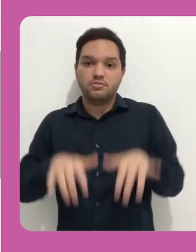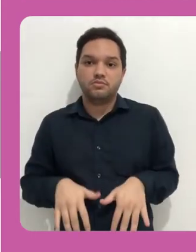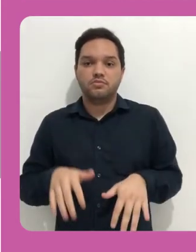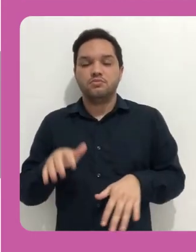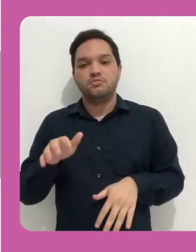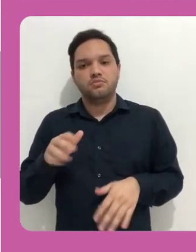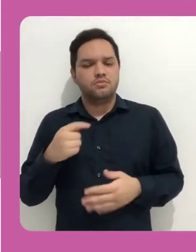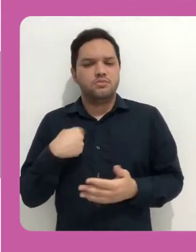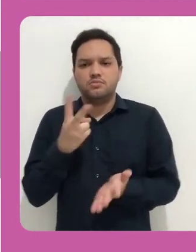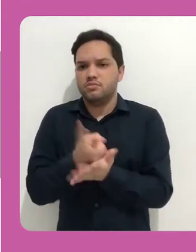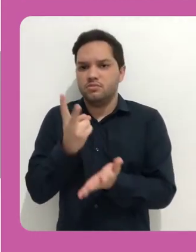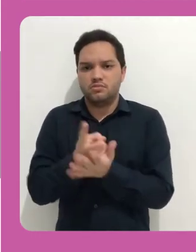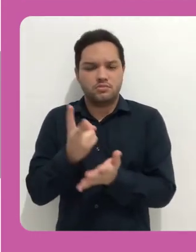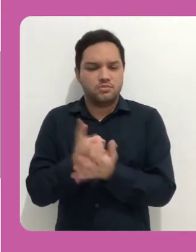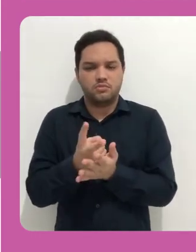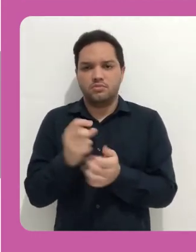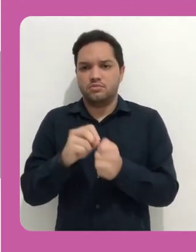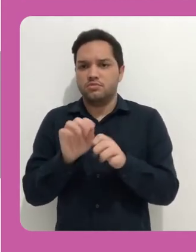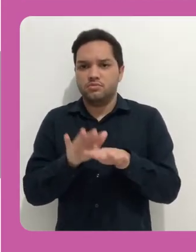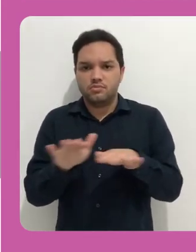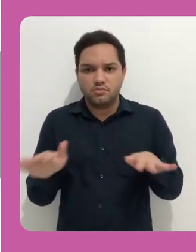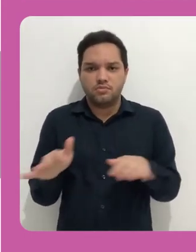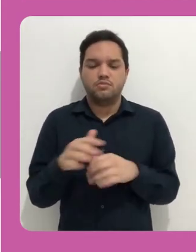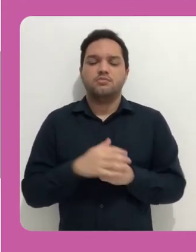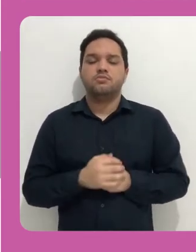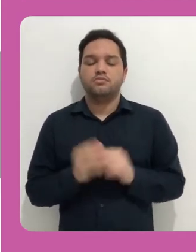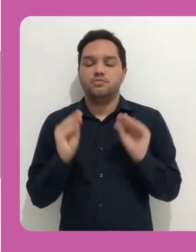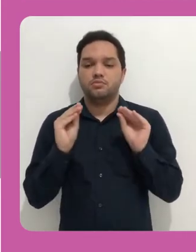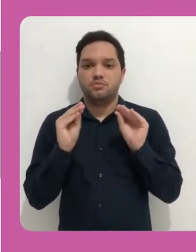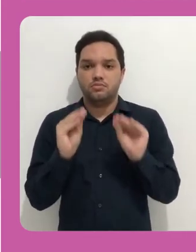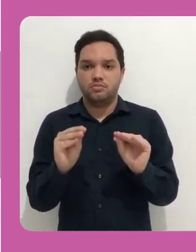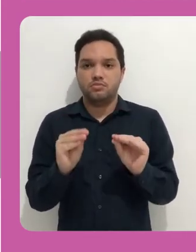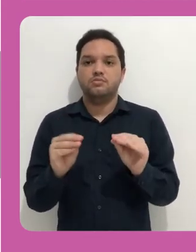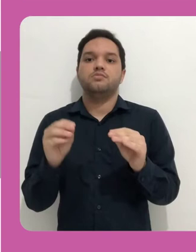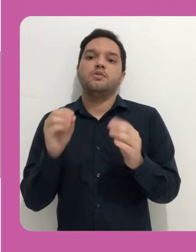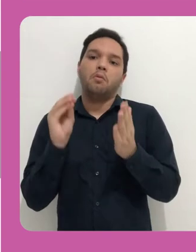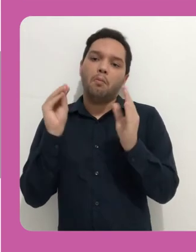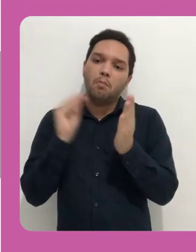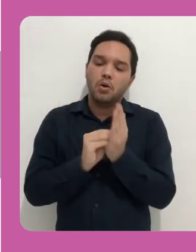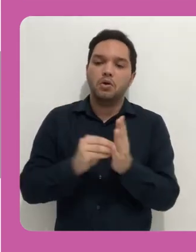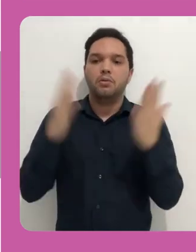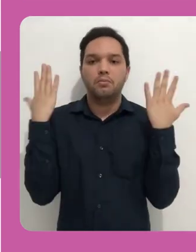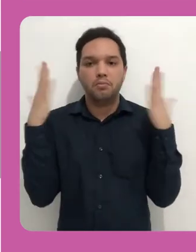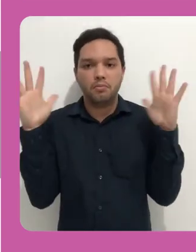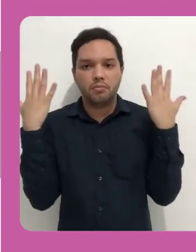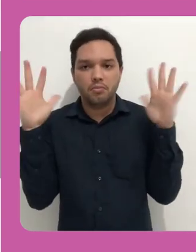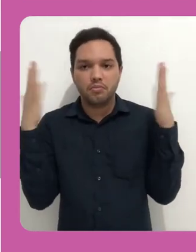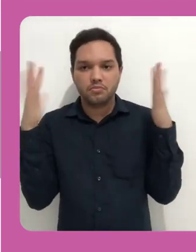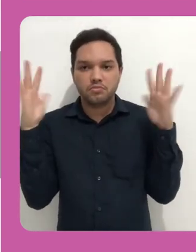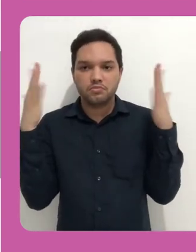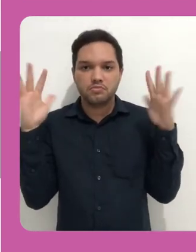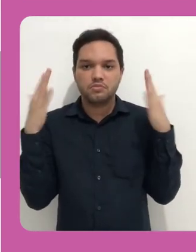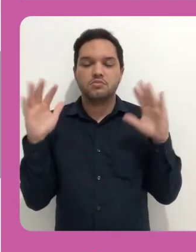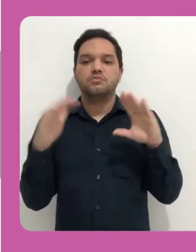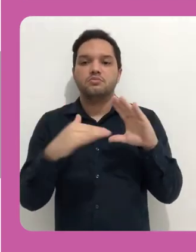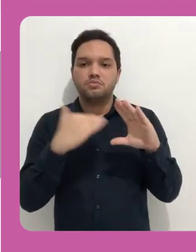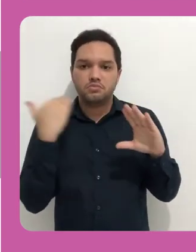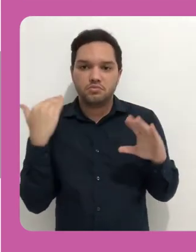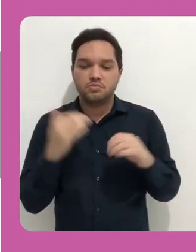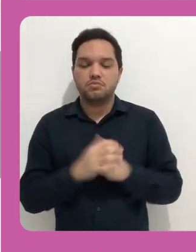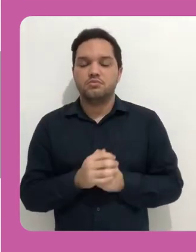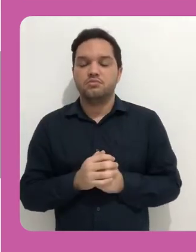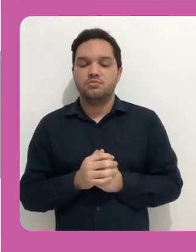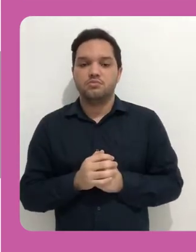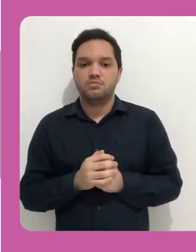faço assim, ó, coloco uma marcação e digo parabéns pelo envio.